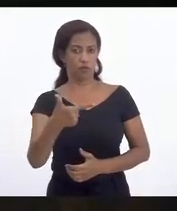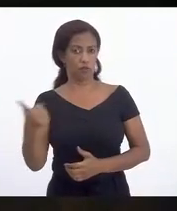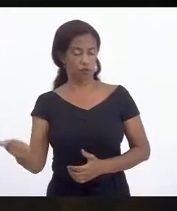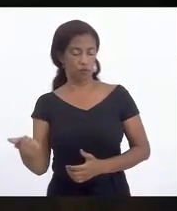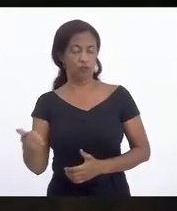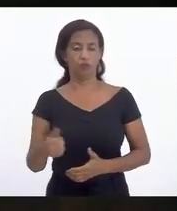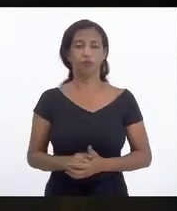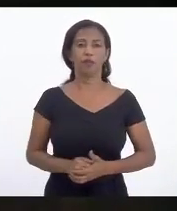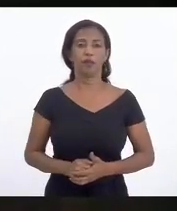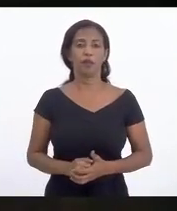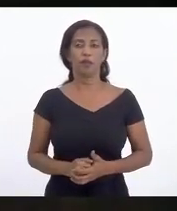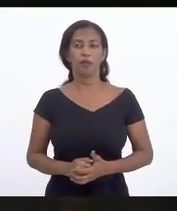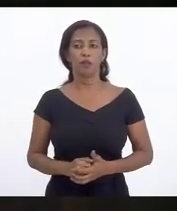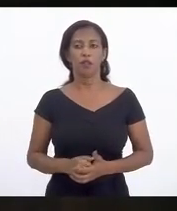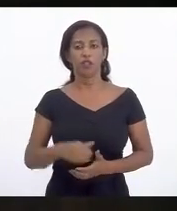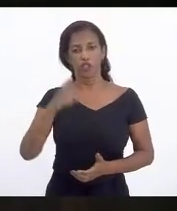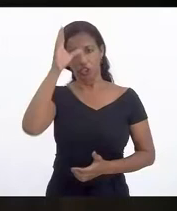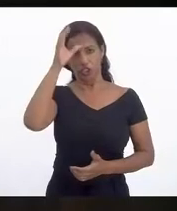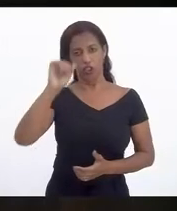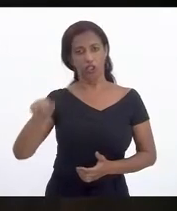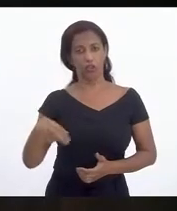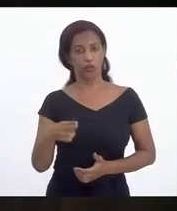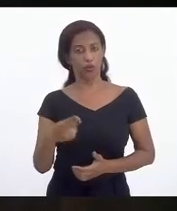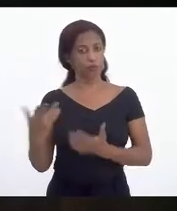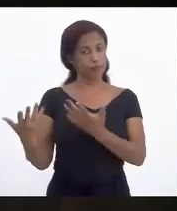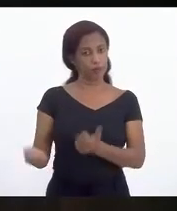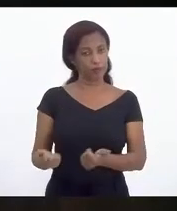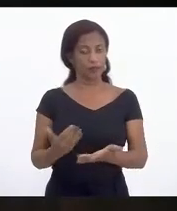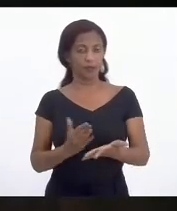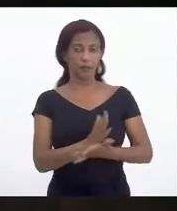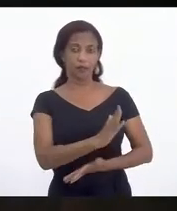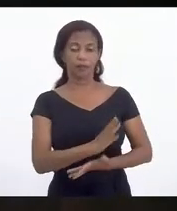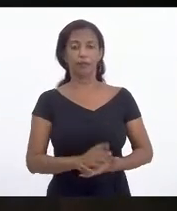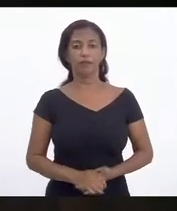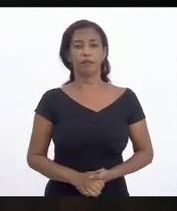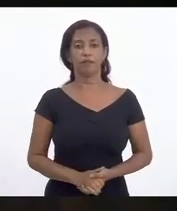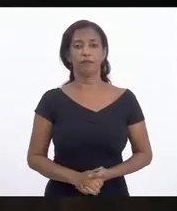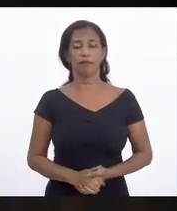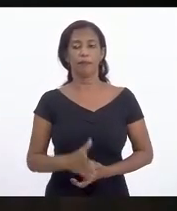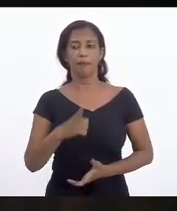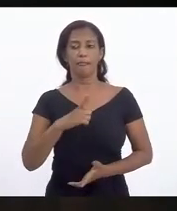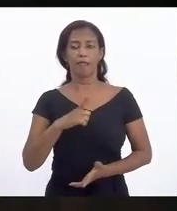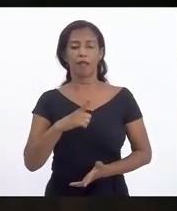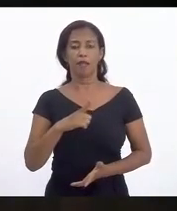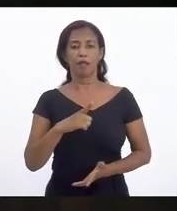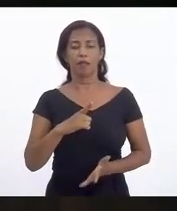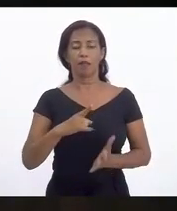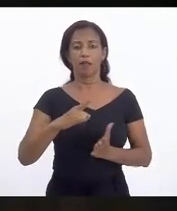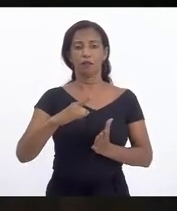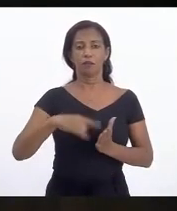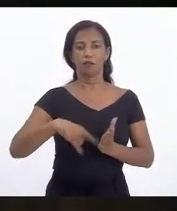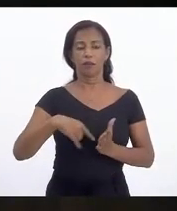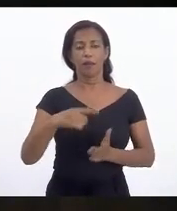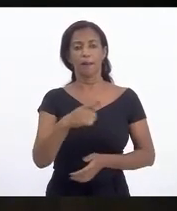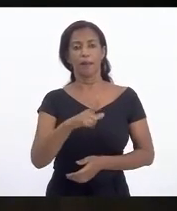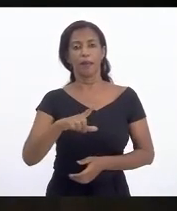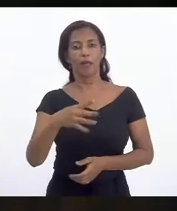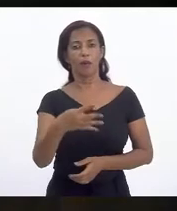4994/2021, de autoria da deputada Tia Ju. Os senhores que aprovam permaneçam como estão, aprovado. Há sobre a mesa inclusão na ordem do dia, projeto de